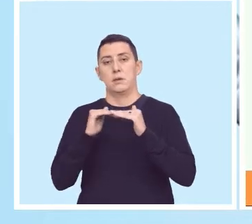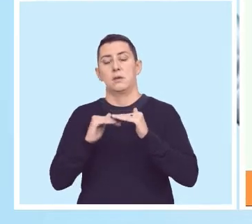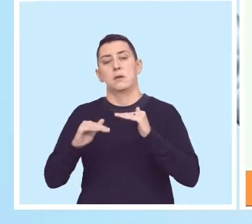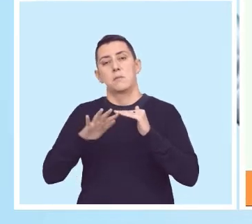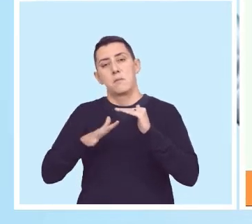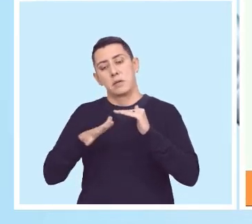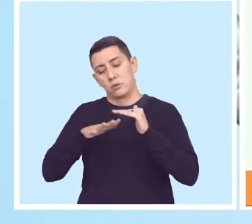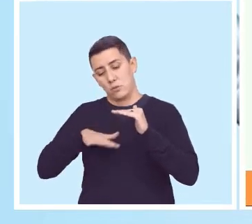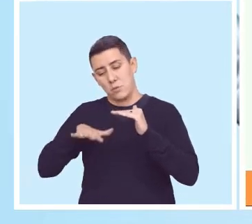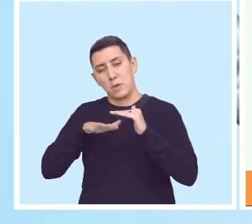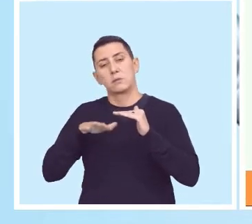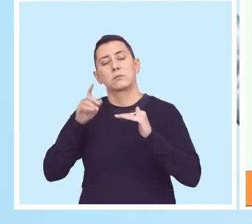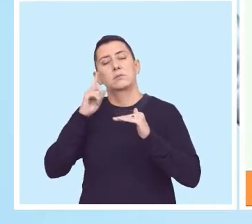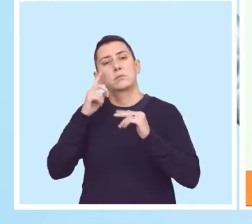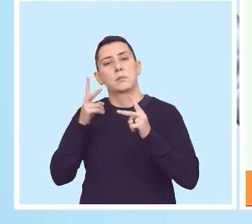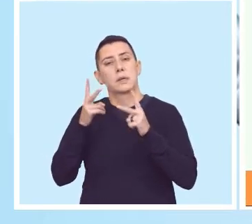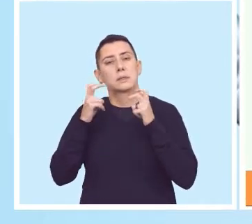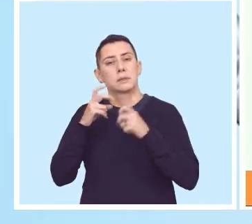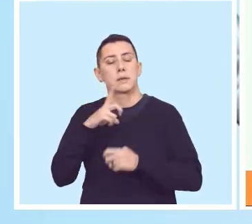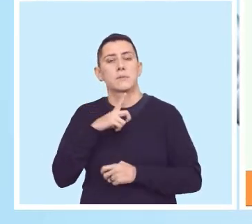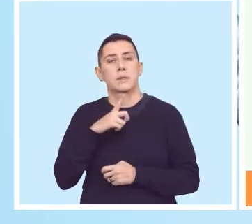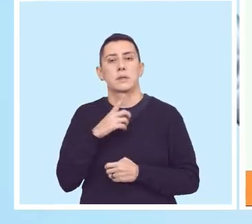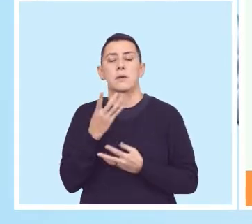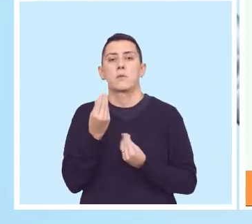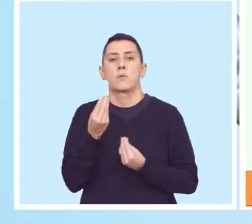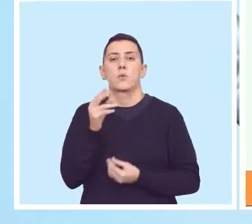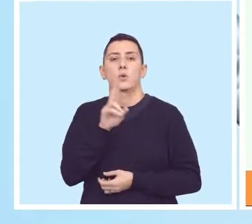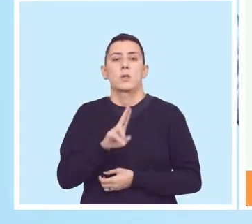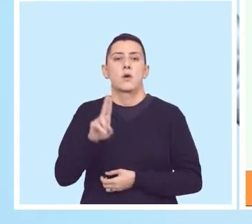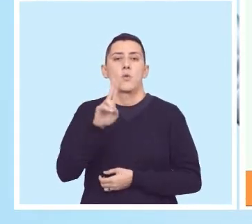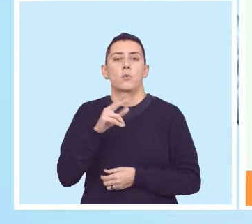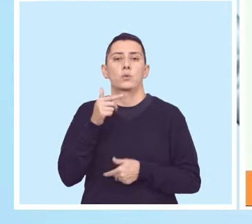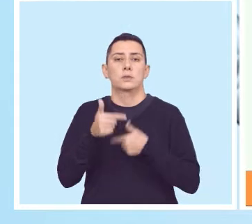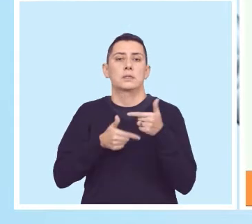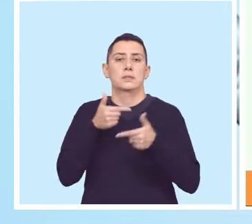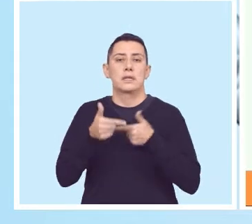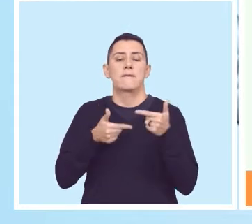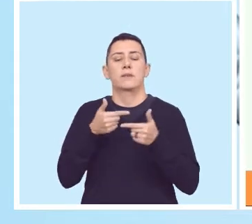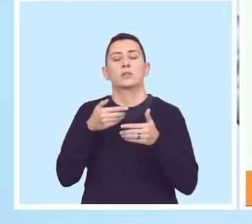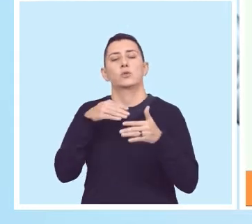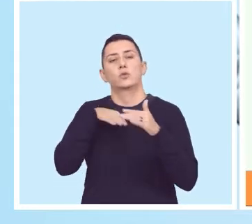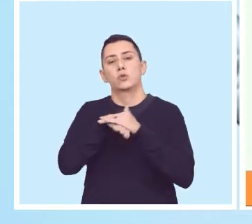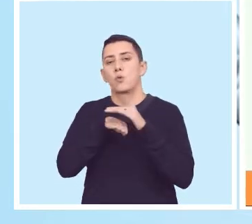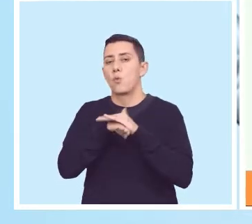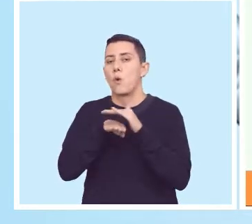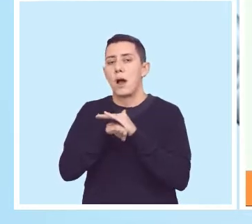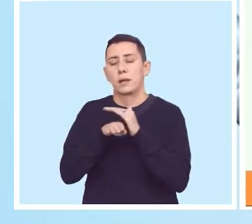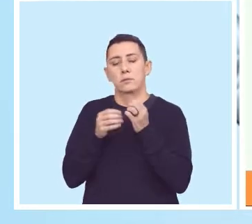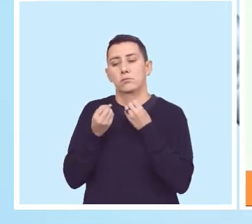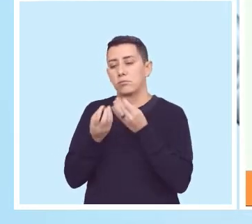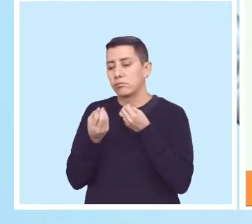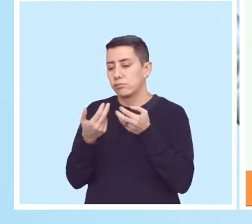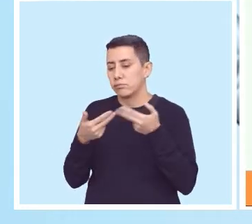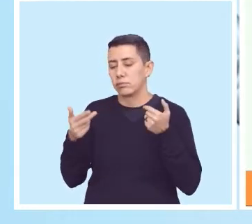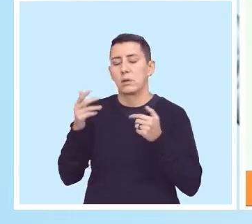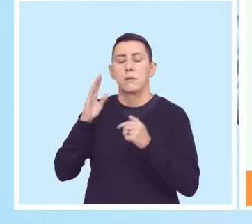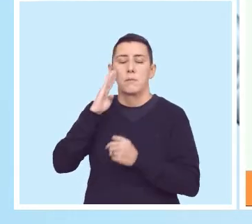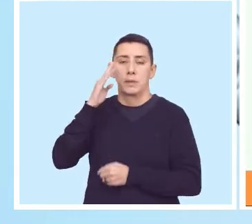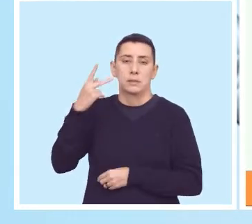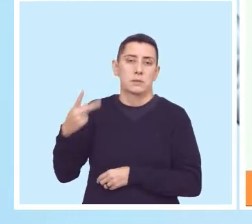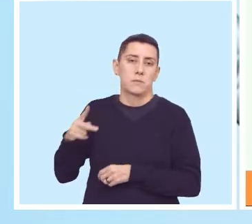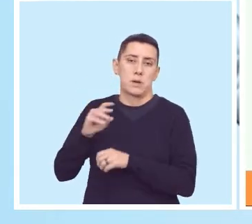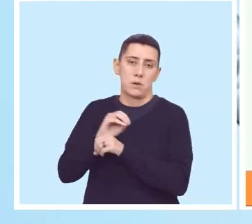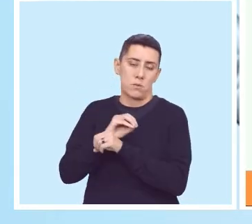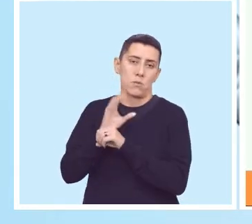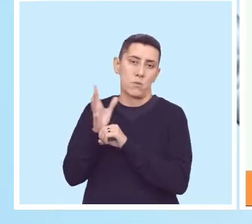estrutura, nós fizemos bastante uso aí dos serviços de armazenamento da Huawei Cloud, e